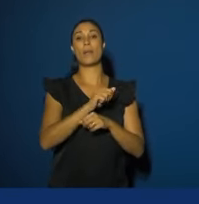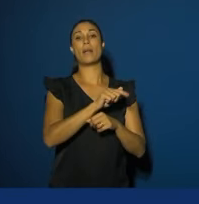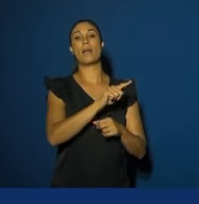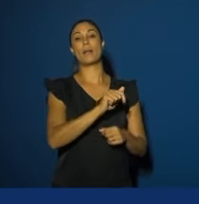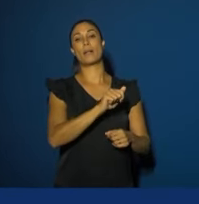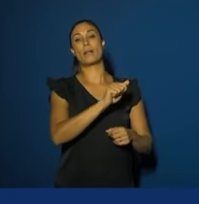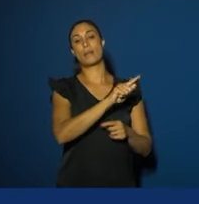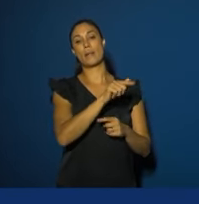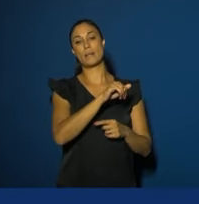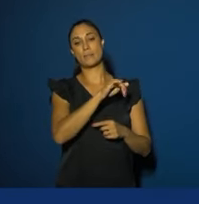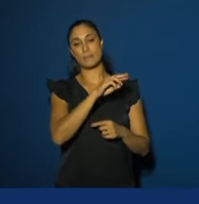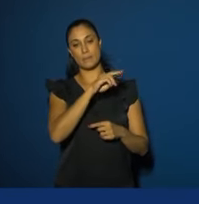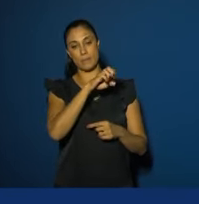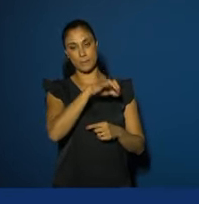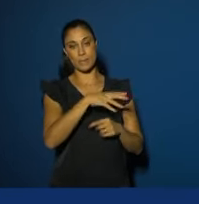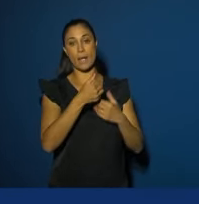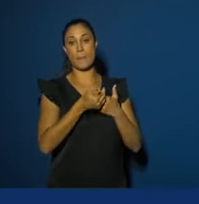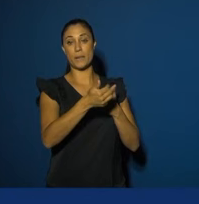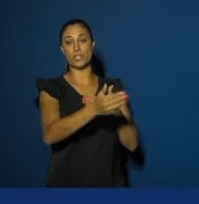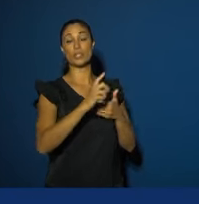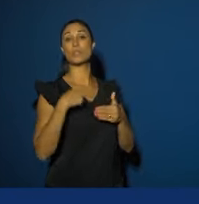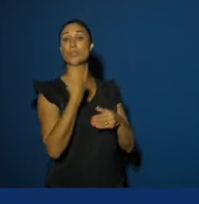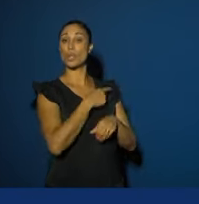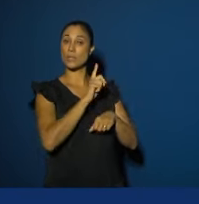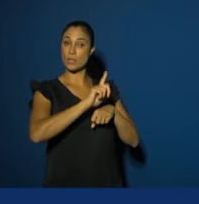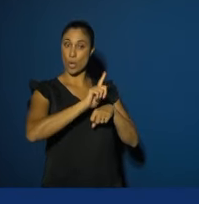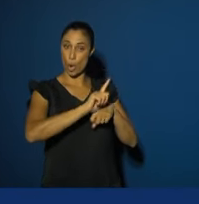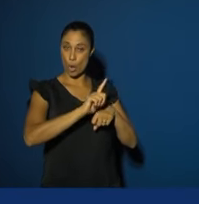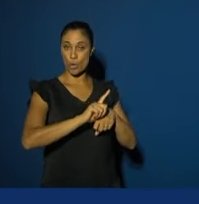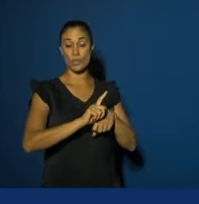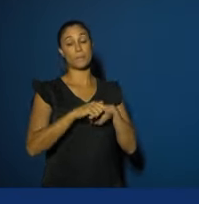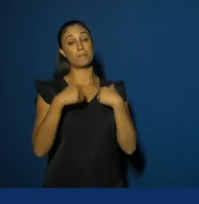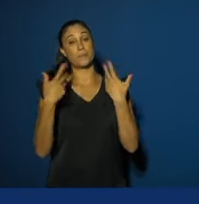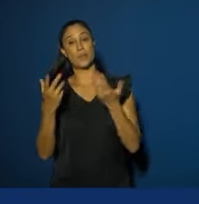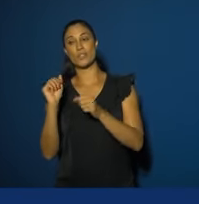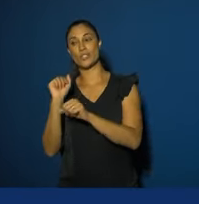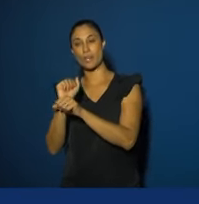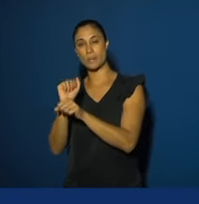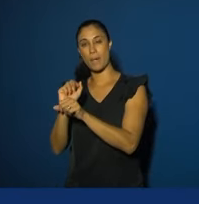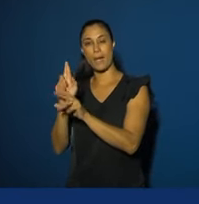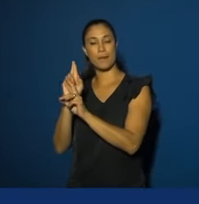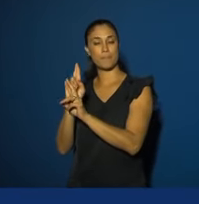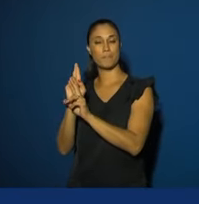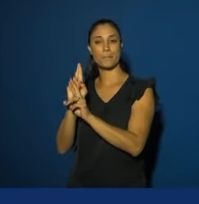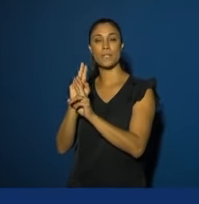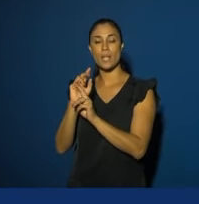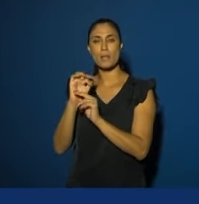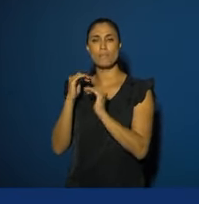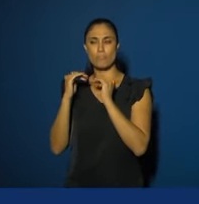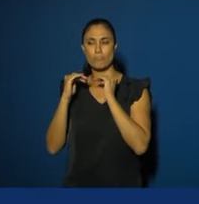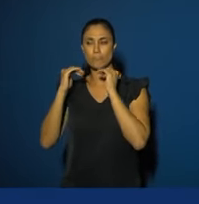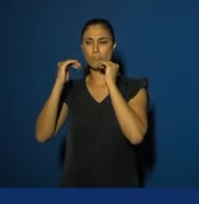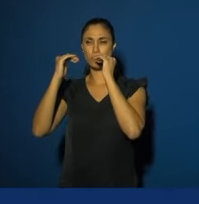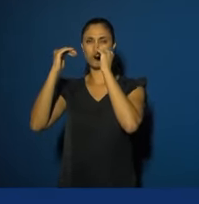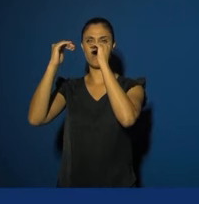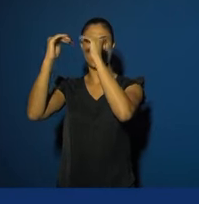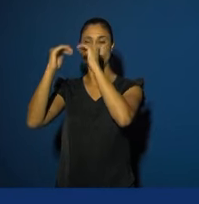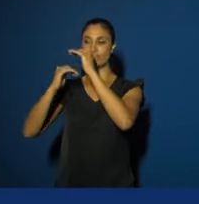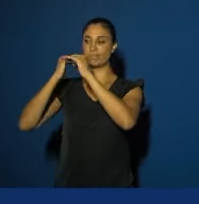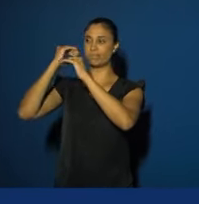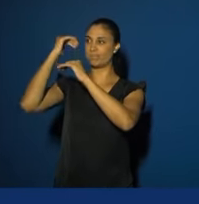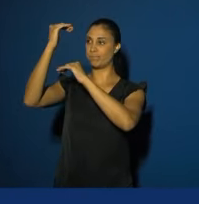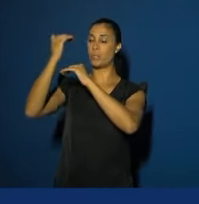ou de outras a partir das nossas lojas a partir dos nossos shoppings a gente espera que isso vá além né que que a gente